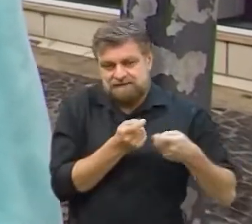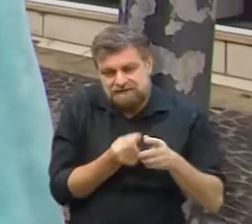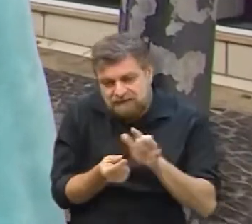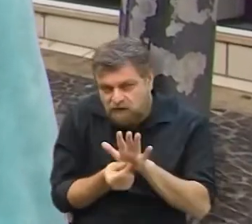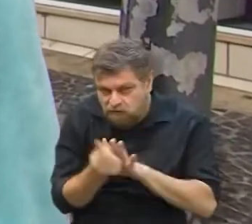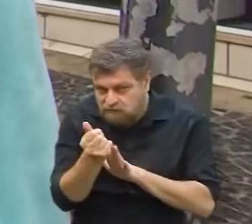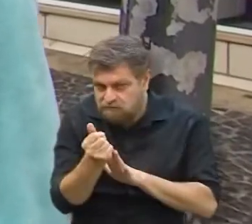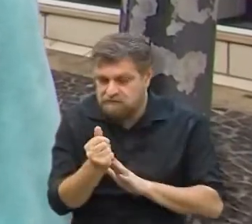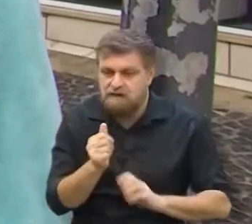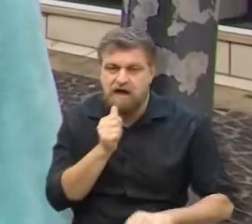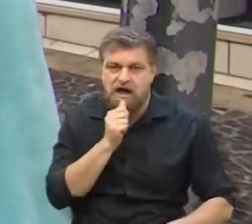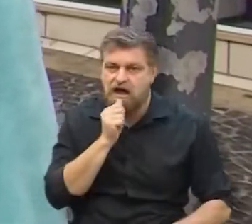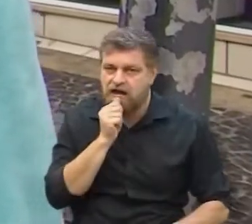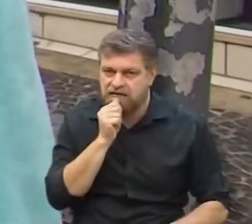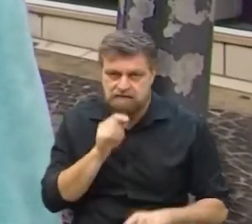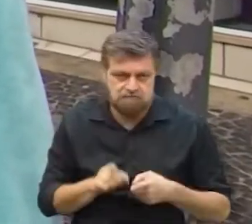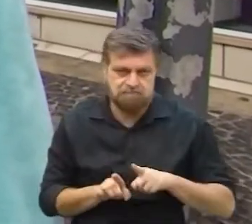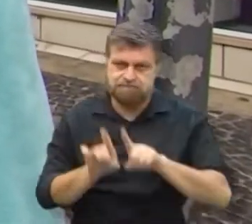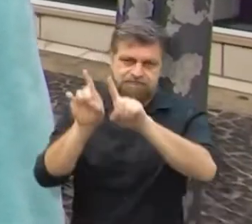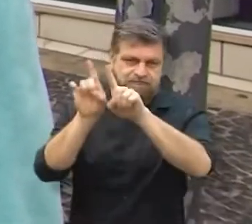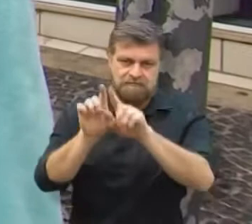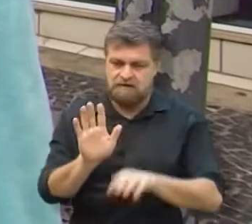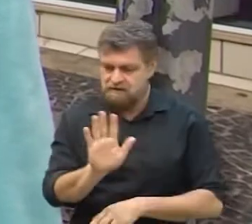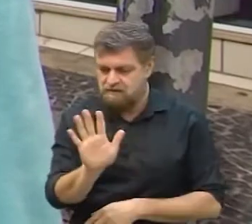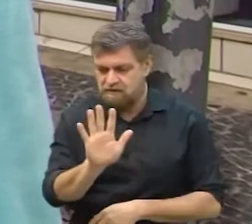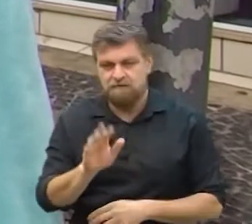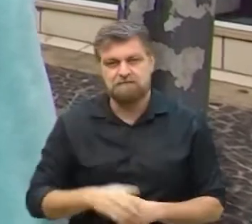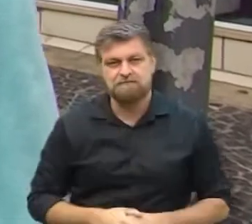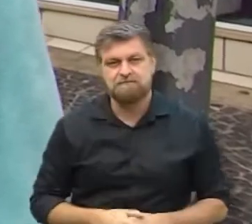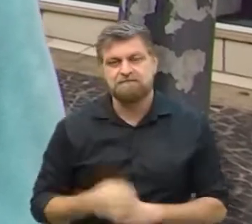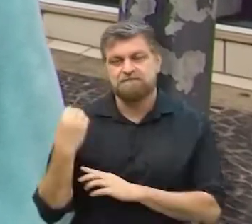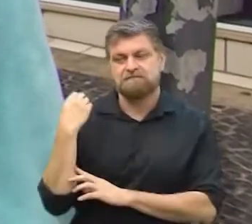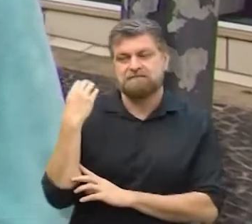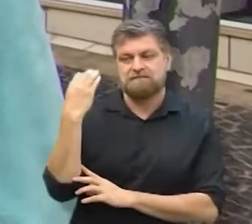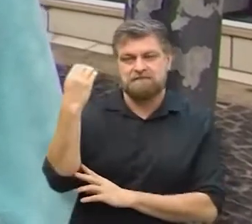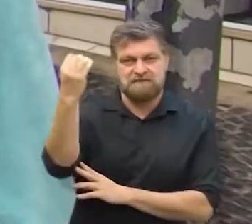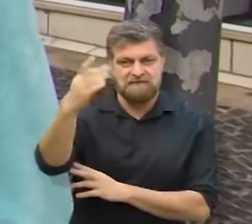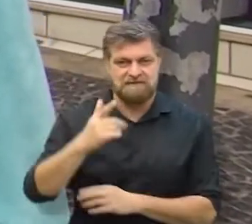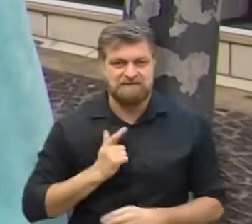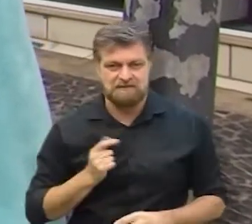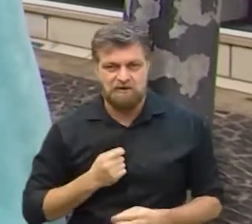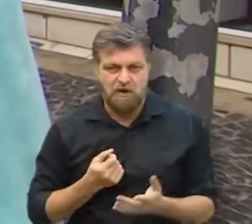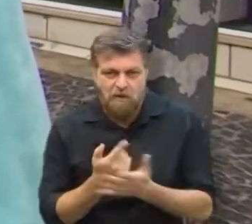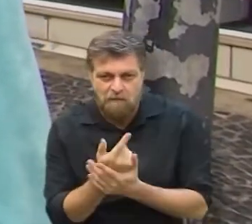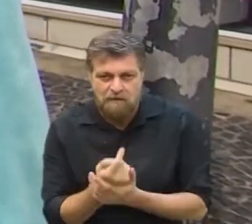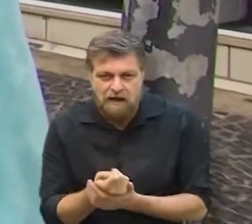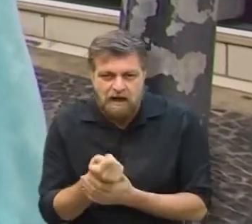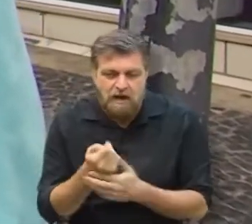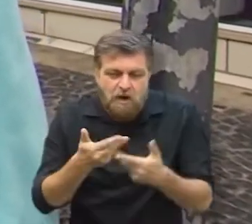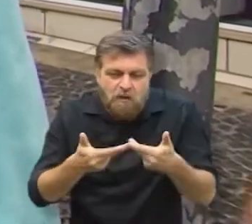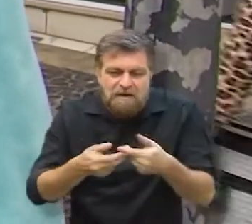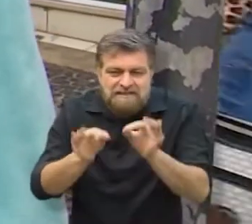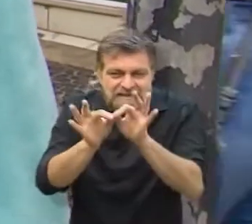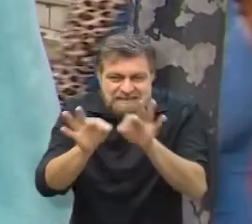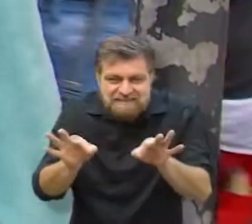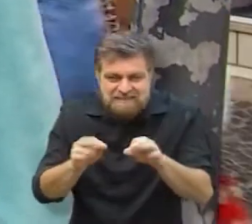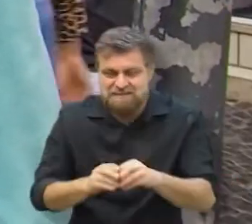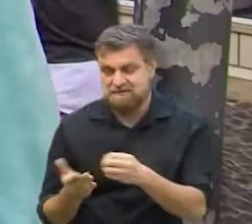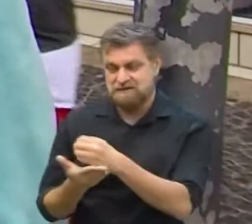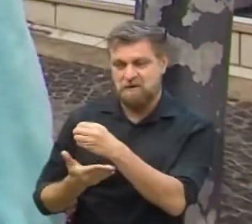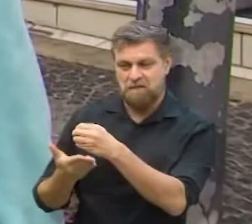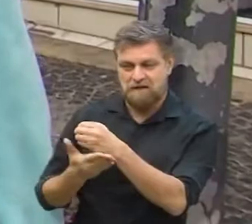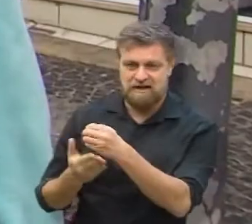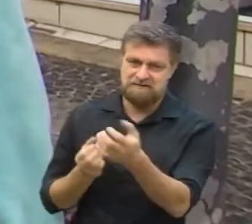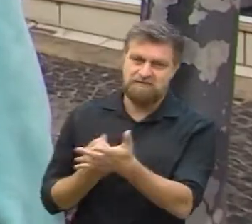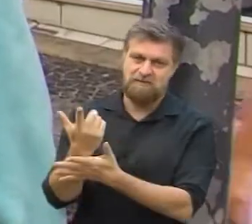ainda. A economia não está girando, não acompanha. E aí, para viagem, só a lembrancinha na volta? Exato, só